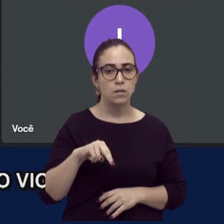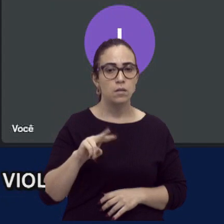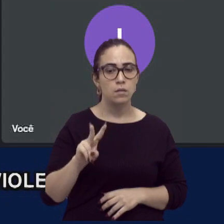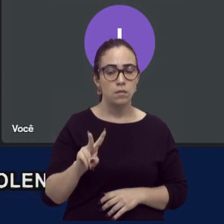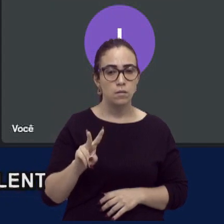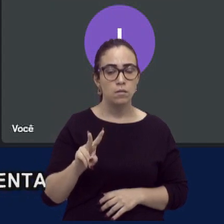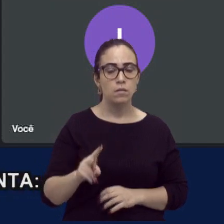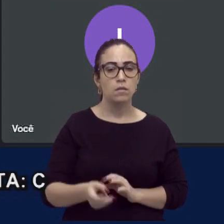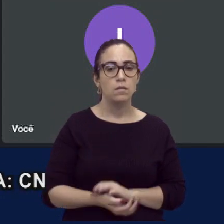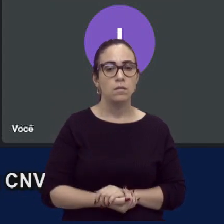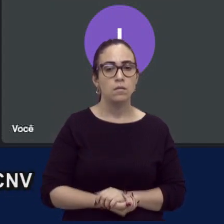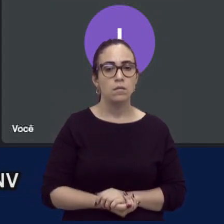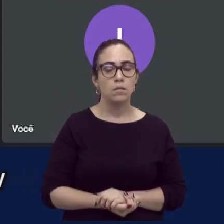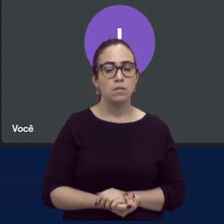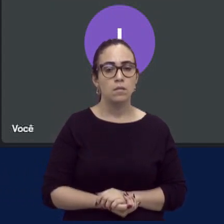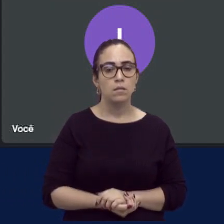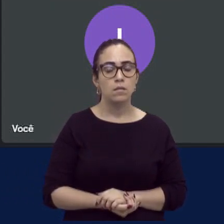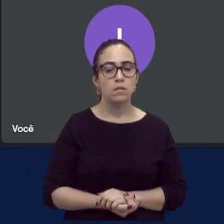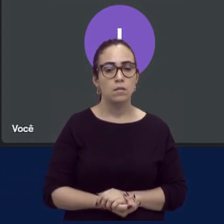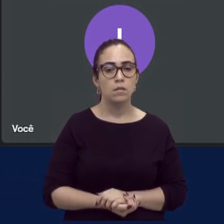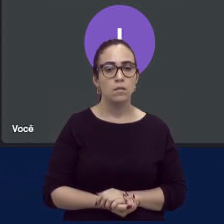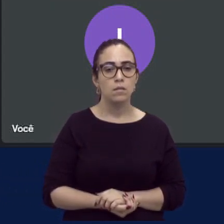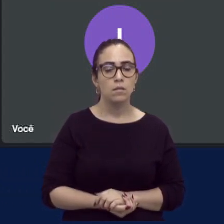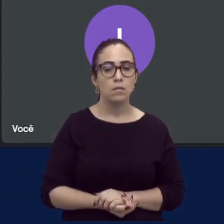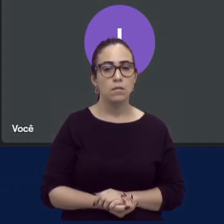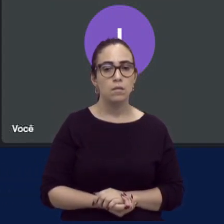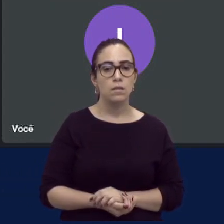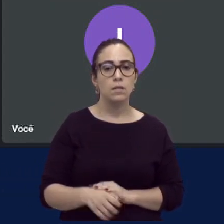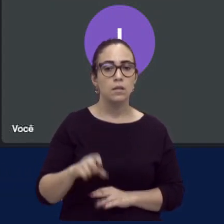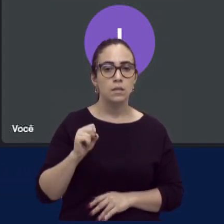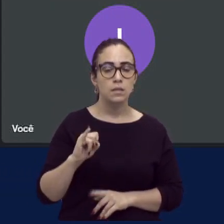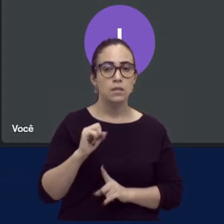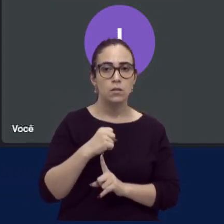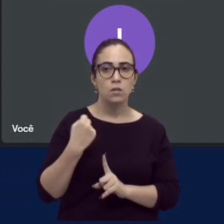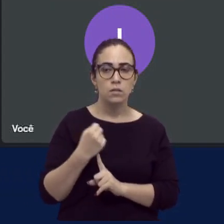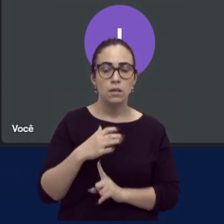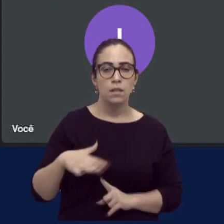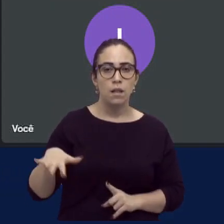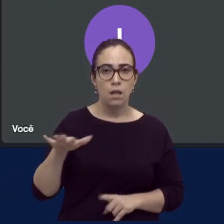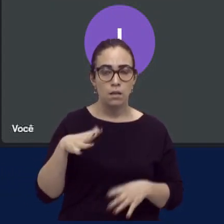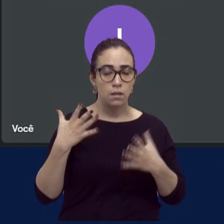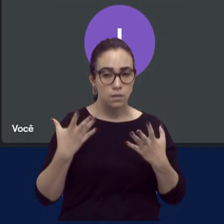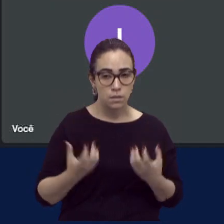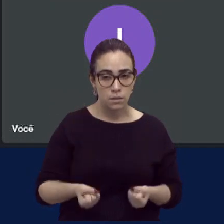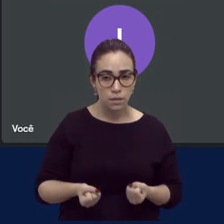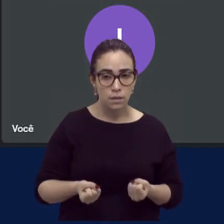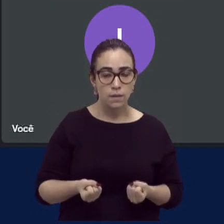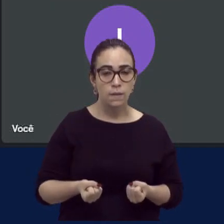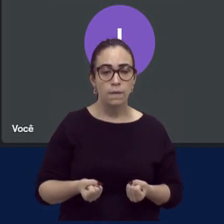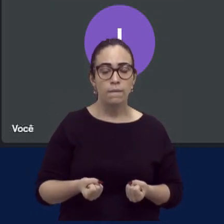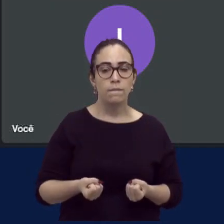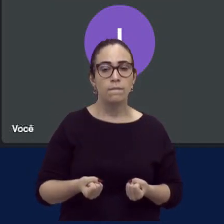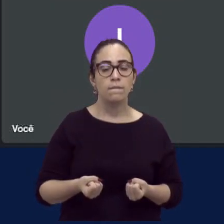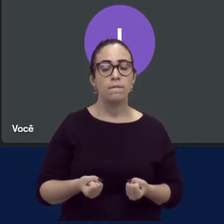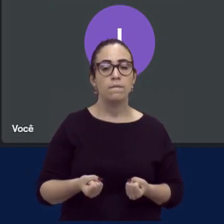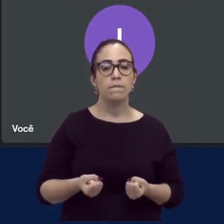Ele pontuou 4 aspectos. Se temos uma sociedade desigual, se nós não temos o